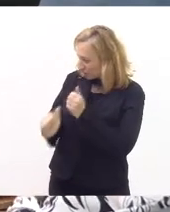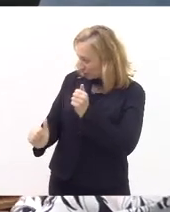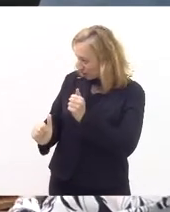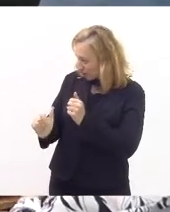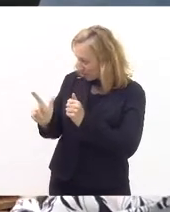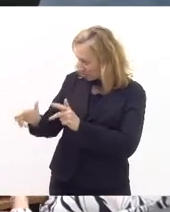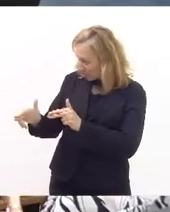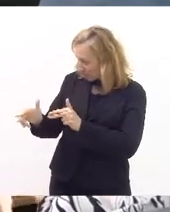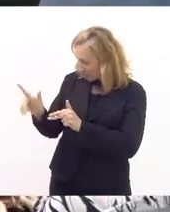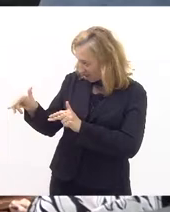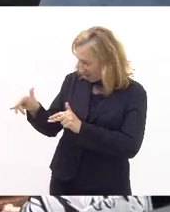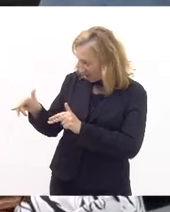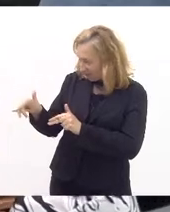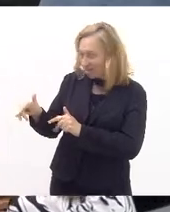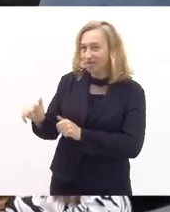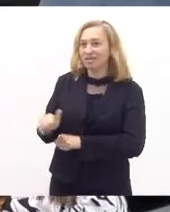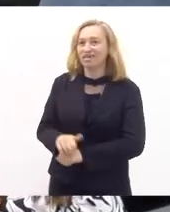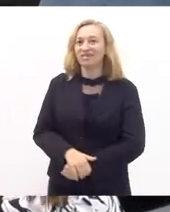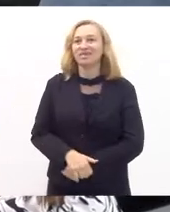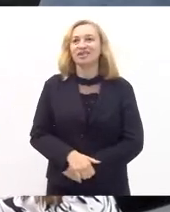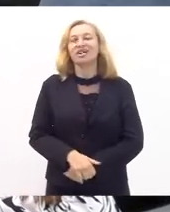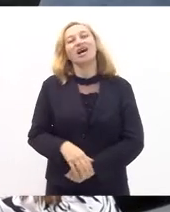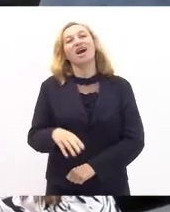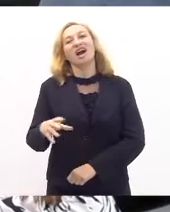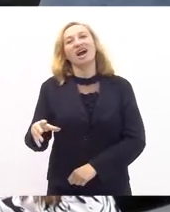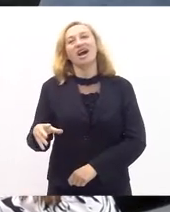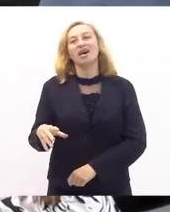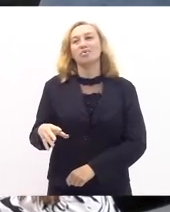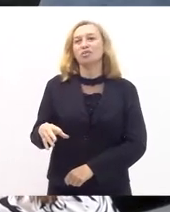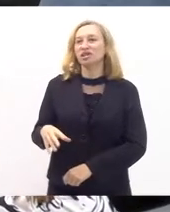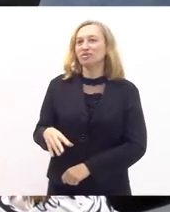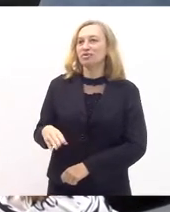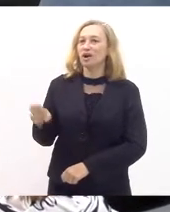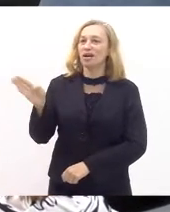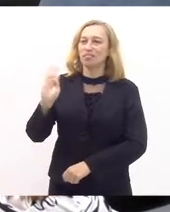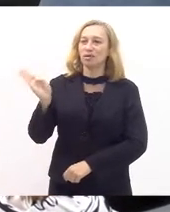Doutor, é vascaíno? Vascaíno? Botafoguense.